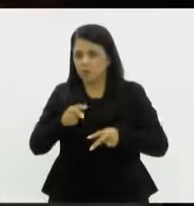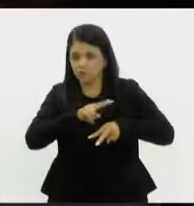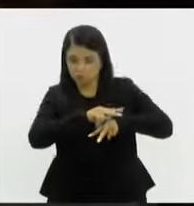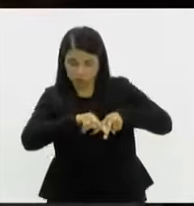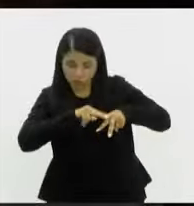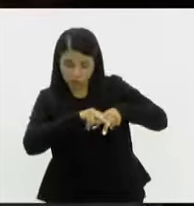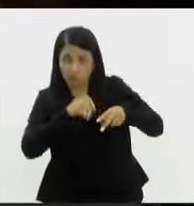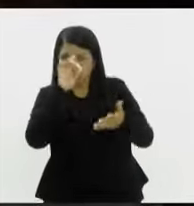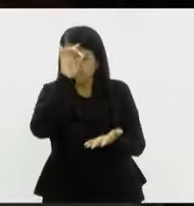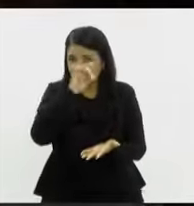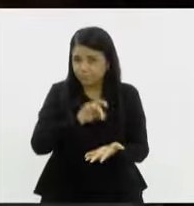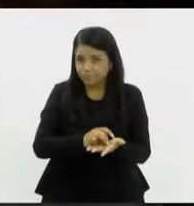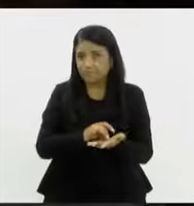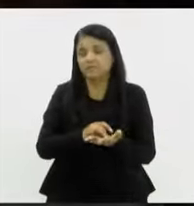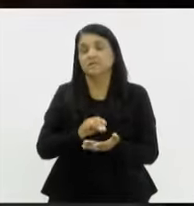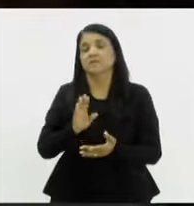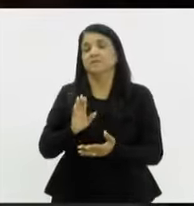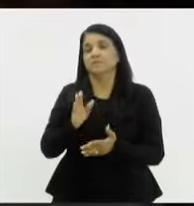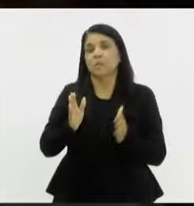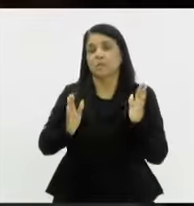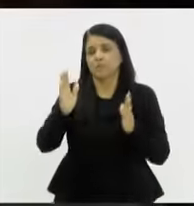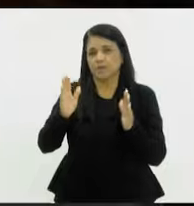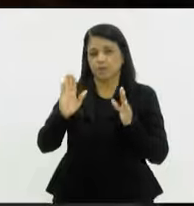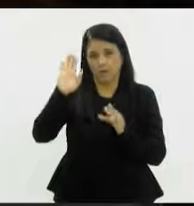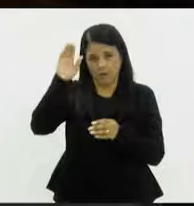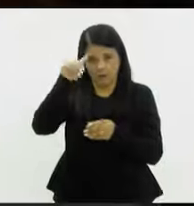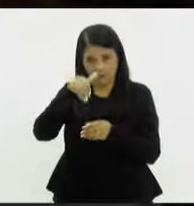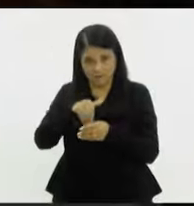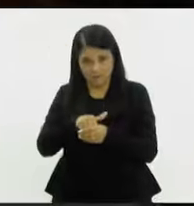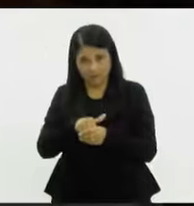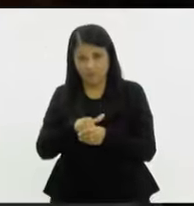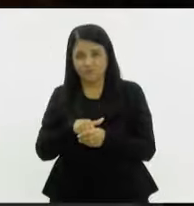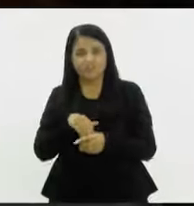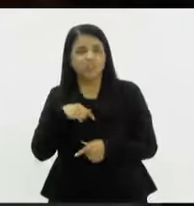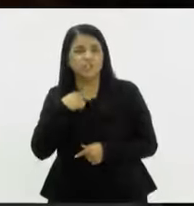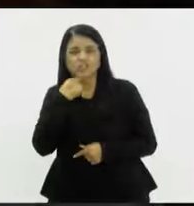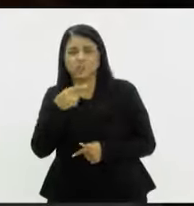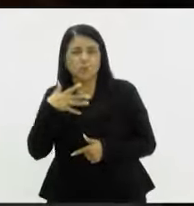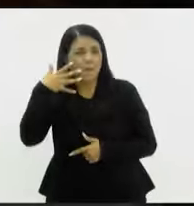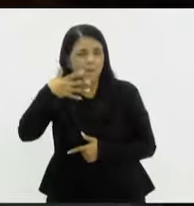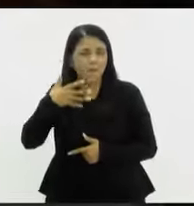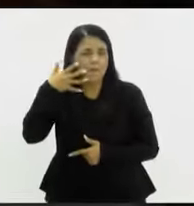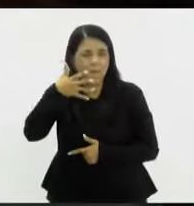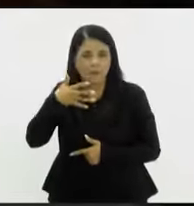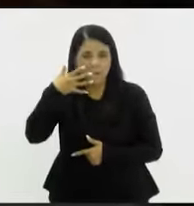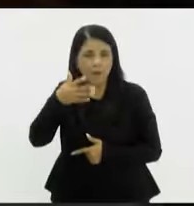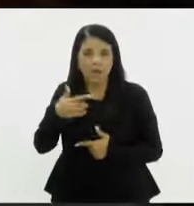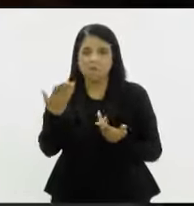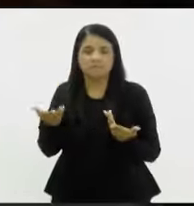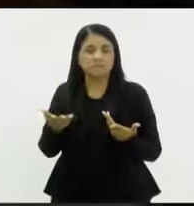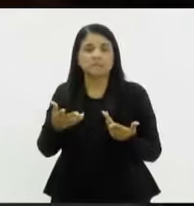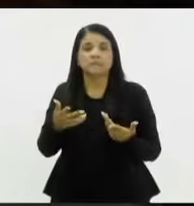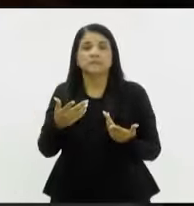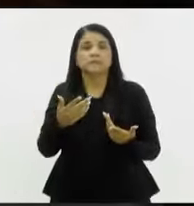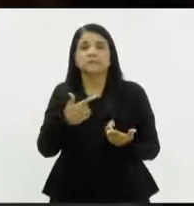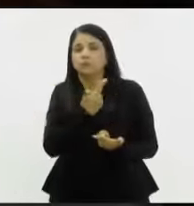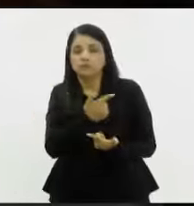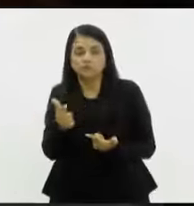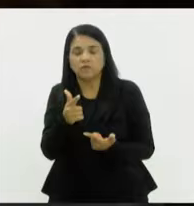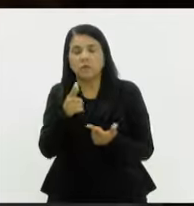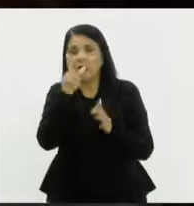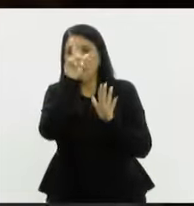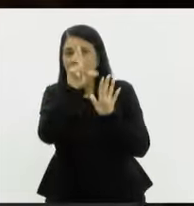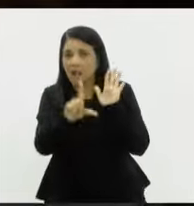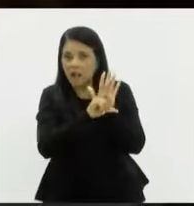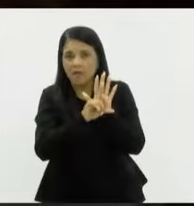reais nas nossas não adianta a gente falar falar falar falar e não ter os instrumentos legais para nos defender